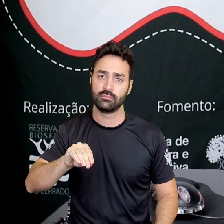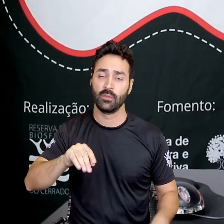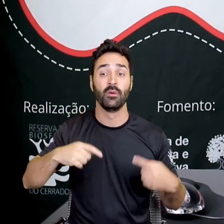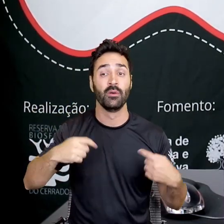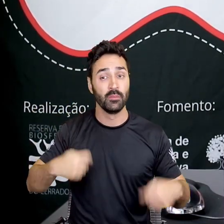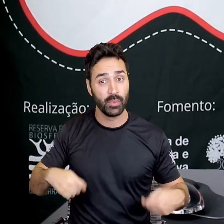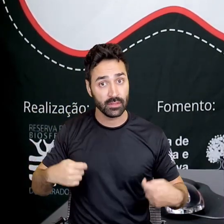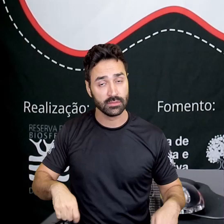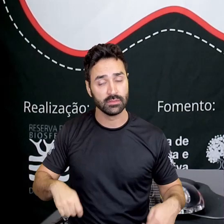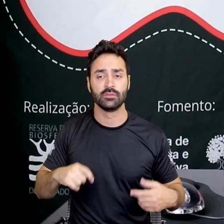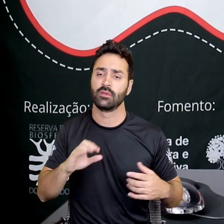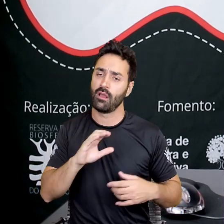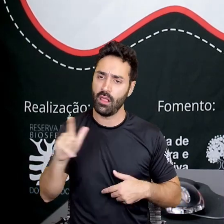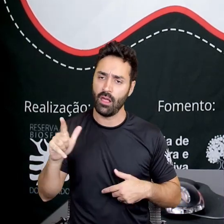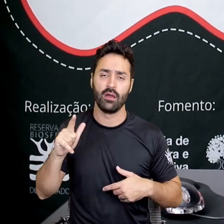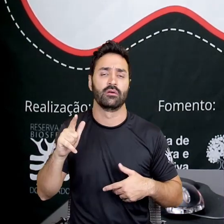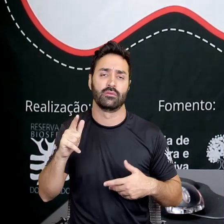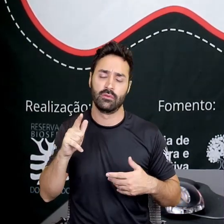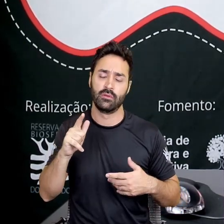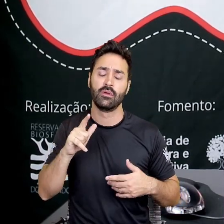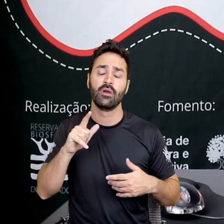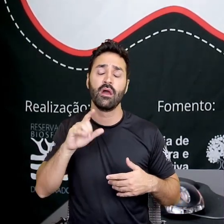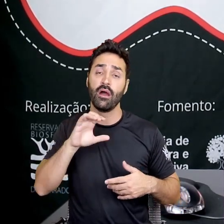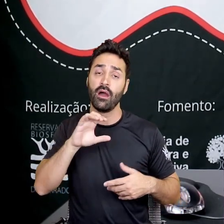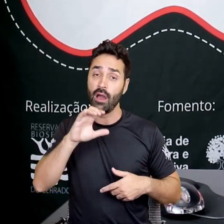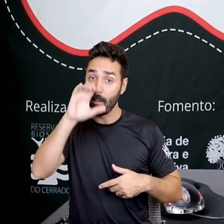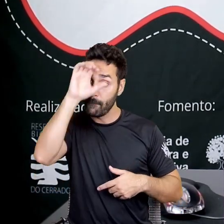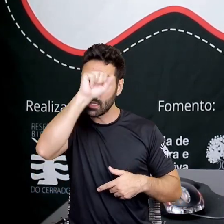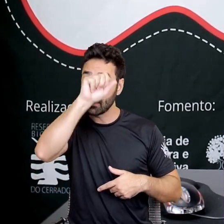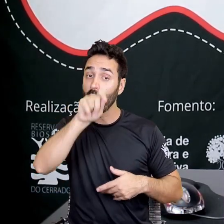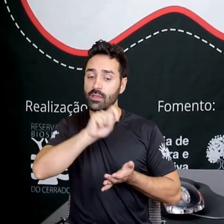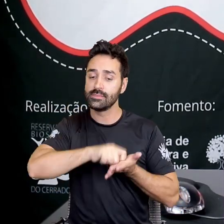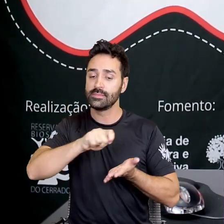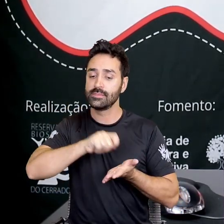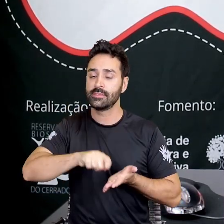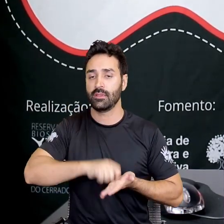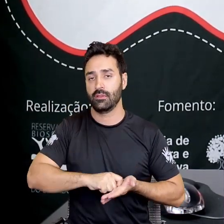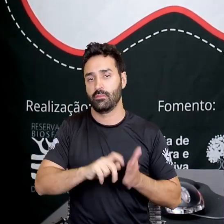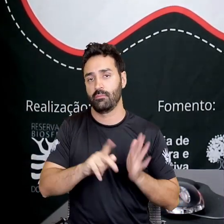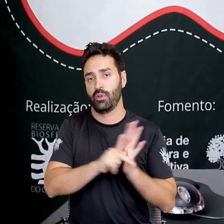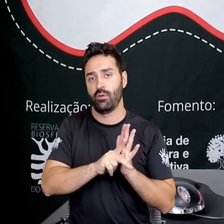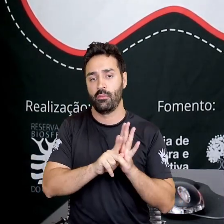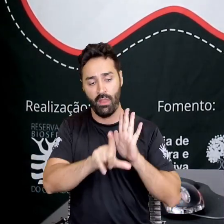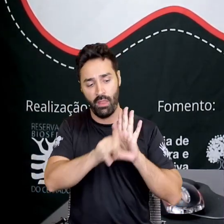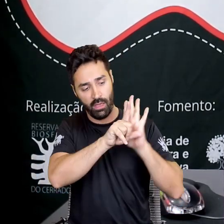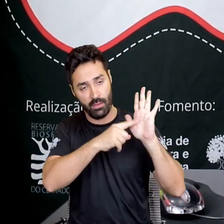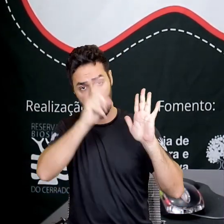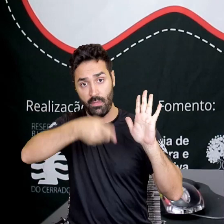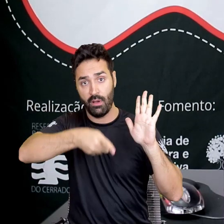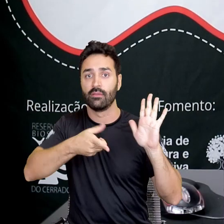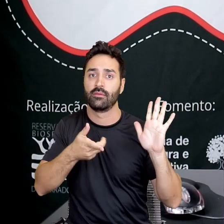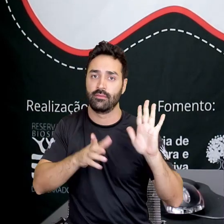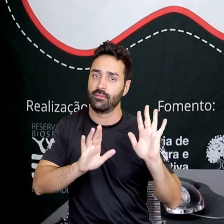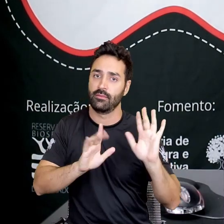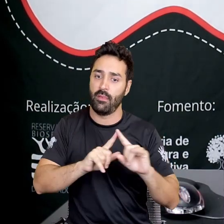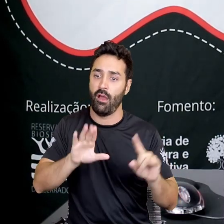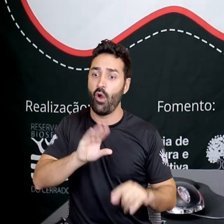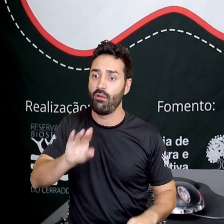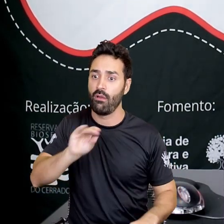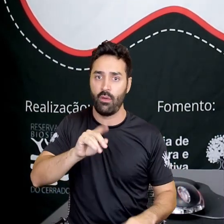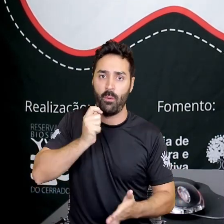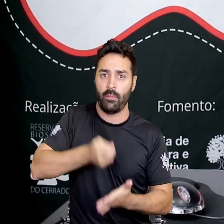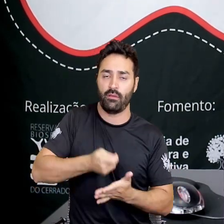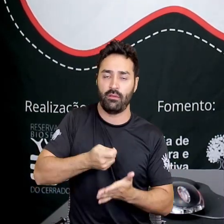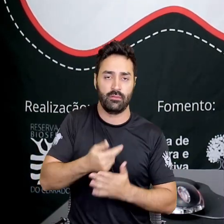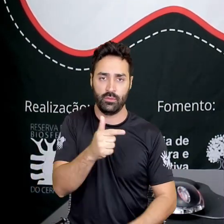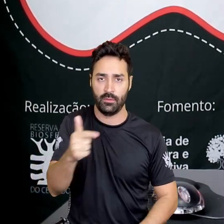língua majoritária do país, sim, mas na modalidade escrita. Até o que a legislação fala hoje. Então, quando a gente pensa